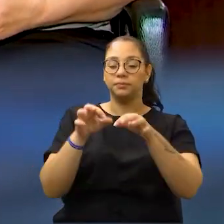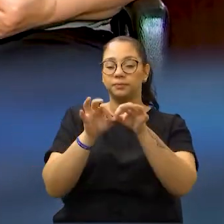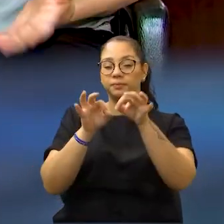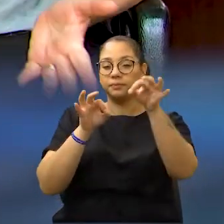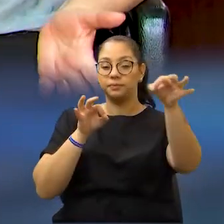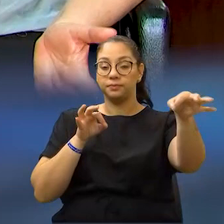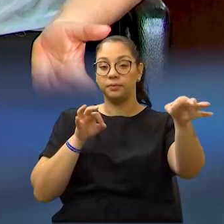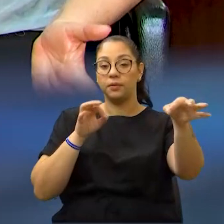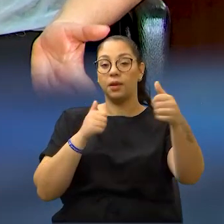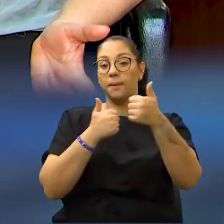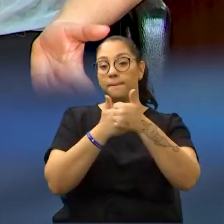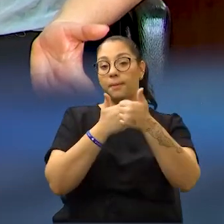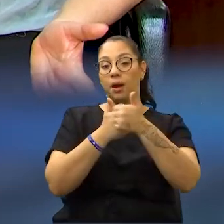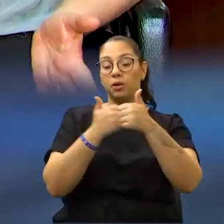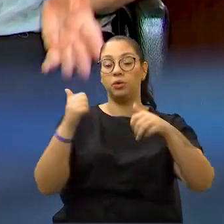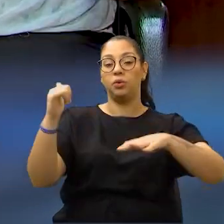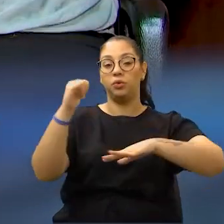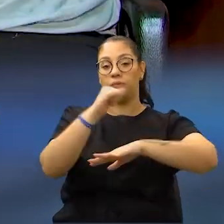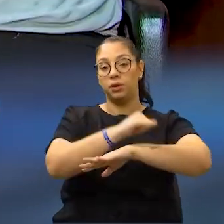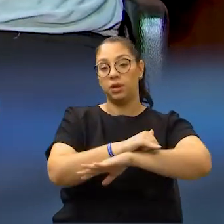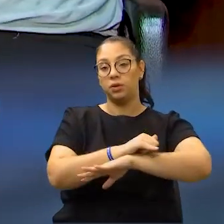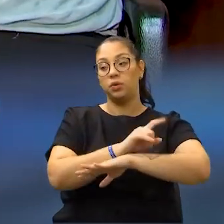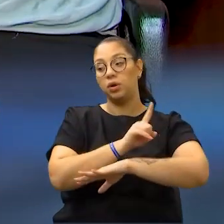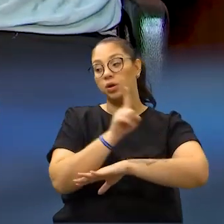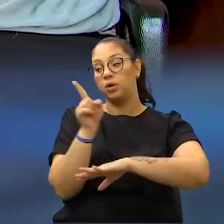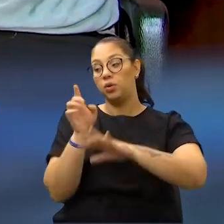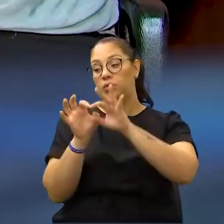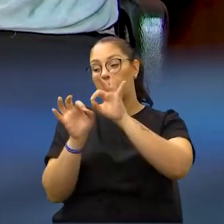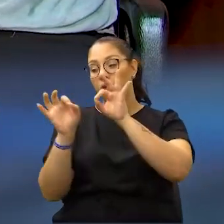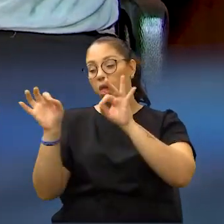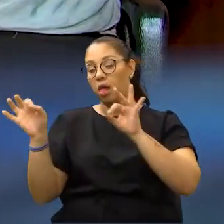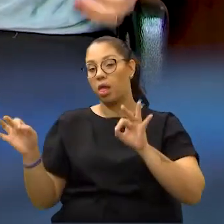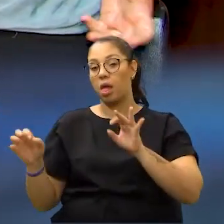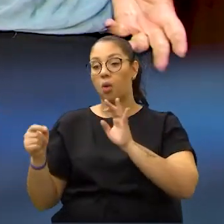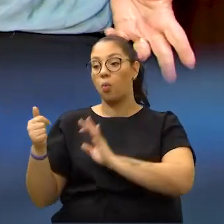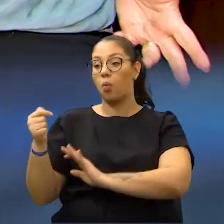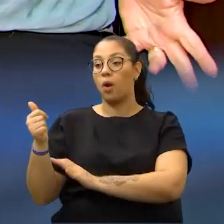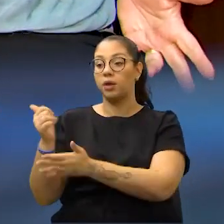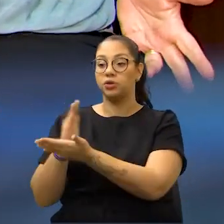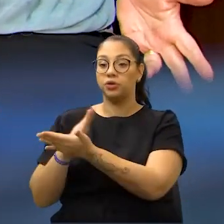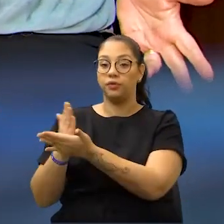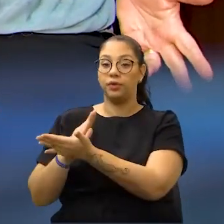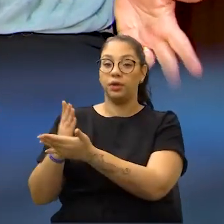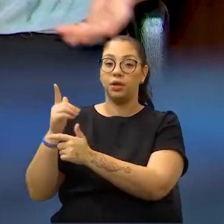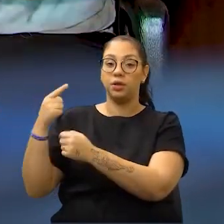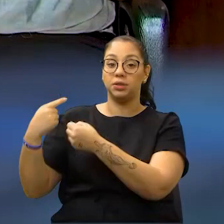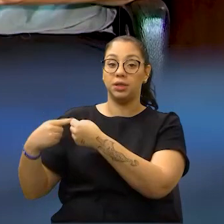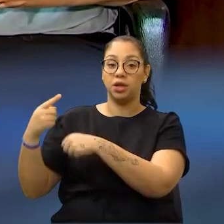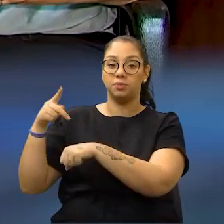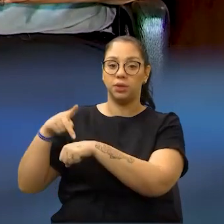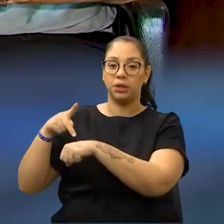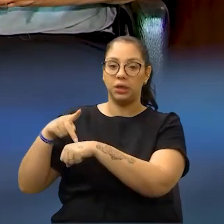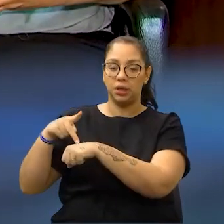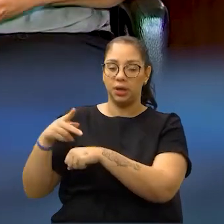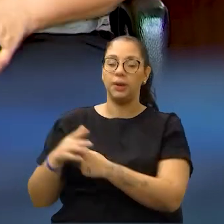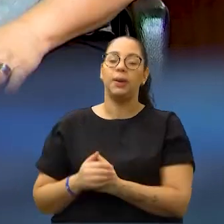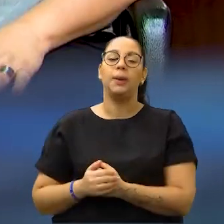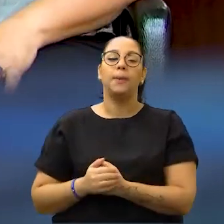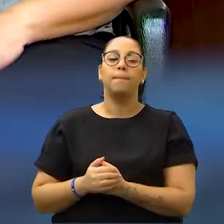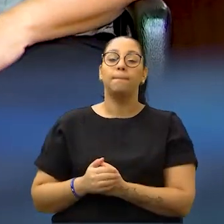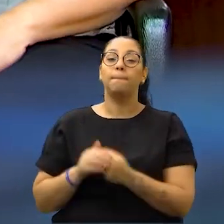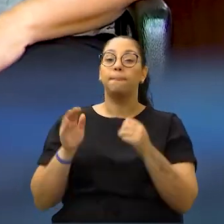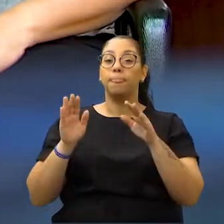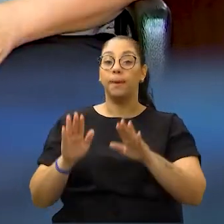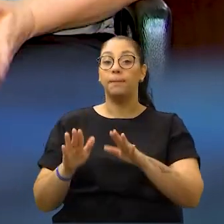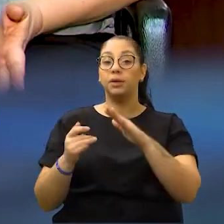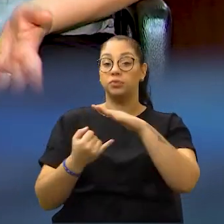distante fica perto de Viracopos. E no outro extremo, já quase na divisa com Pedreira. Então Mas